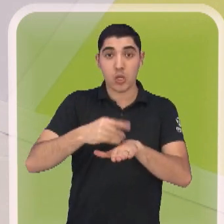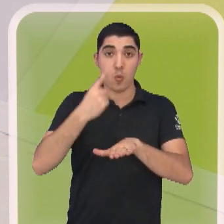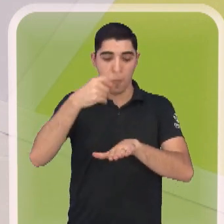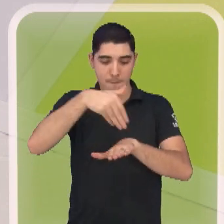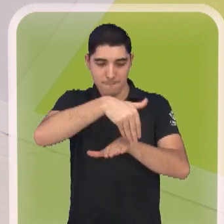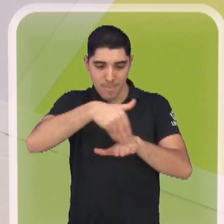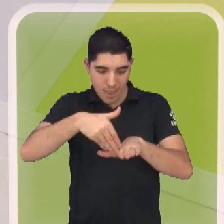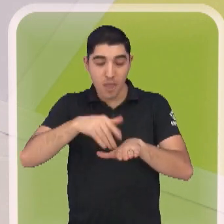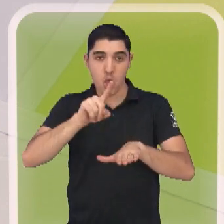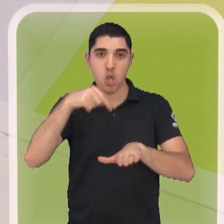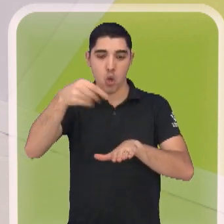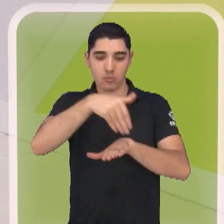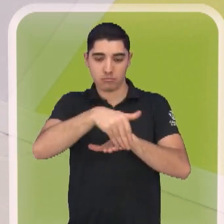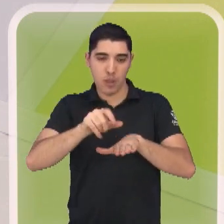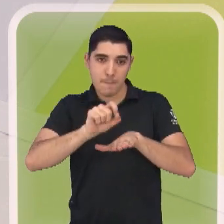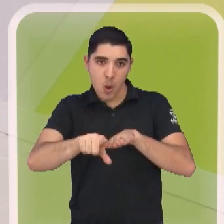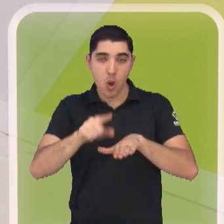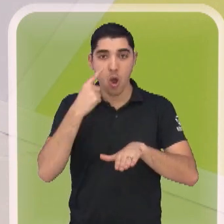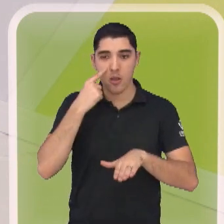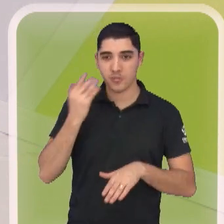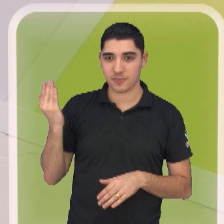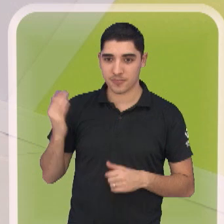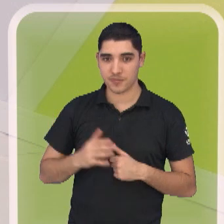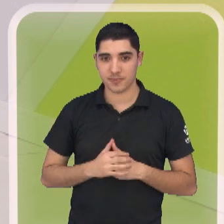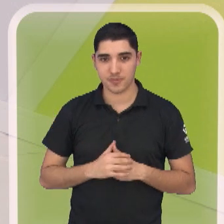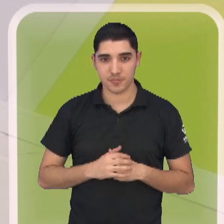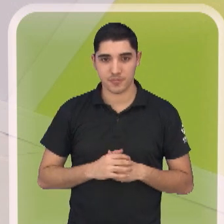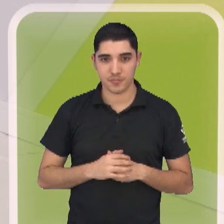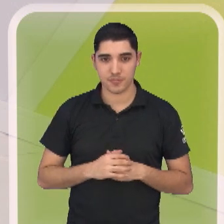vamos ver quem são solta Mateus